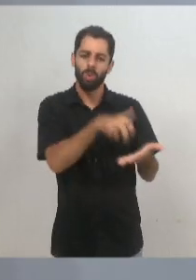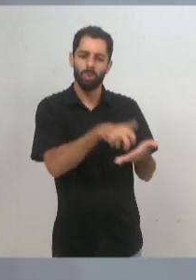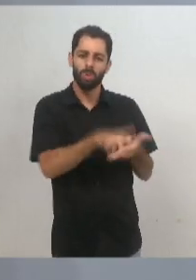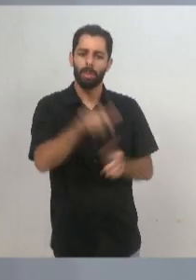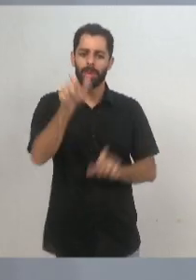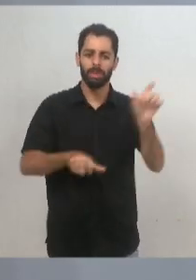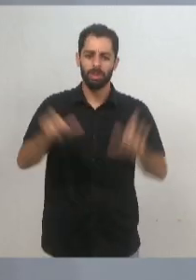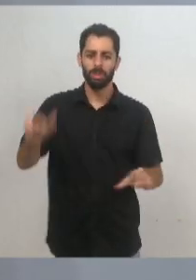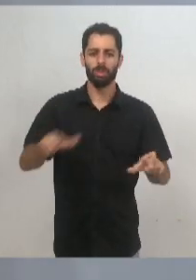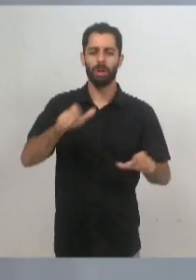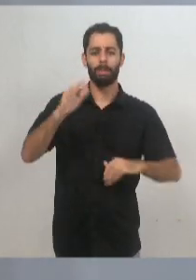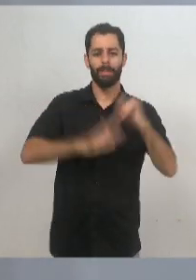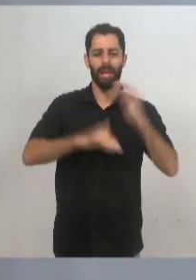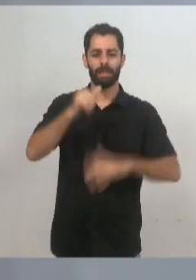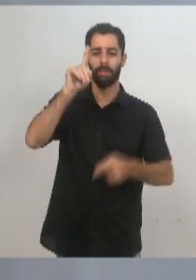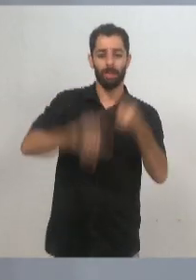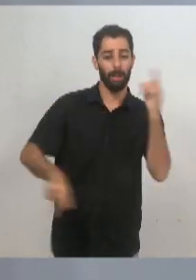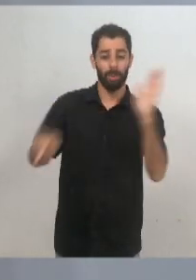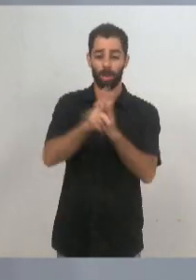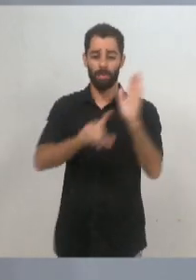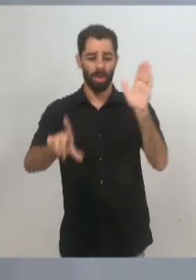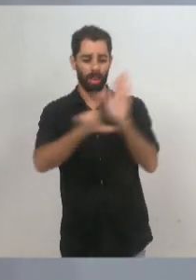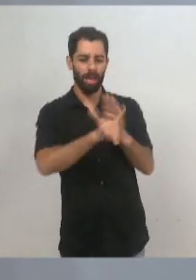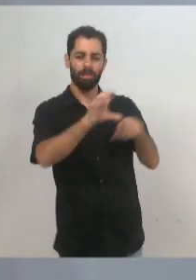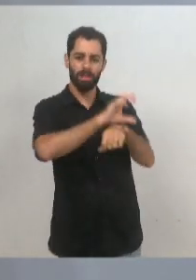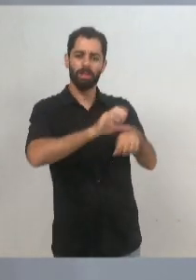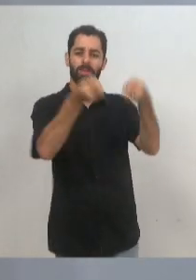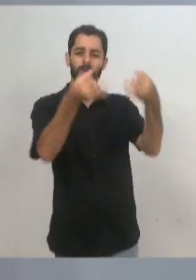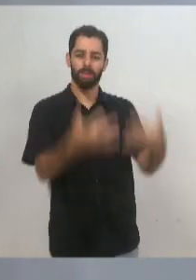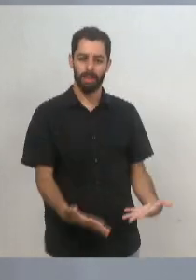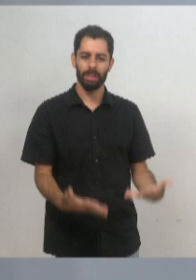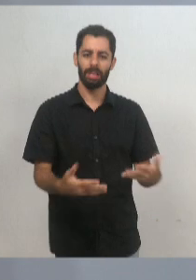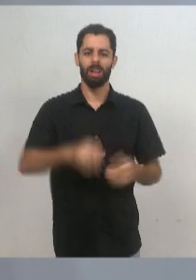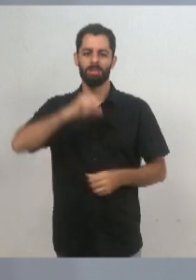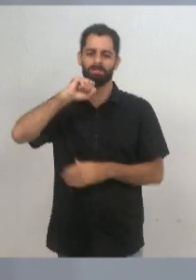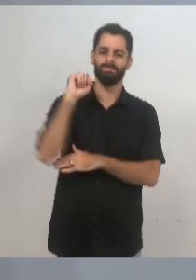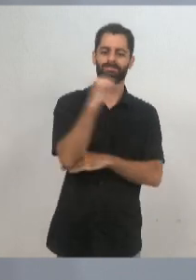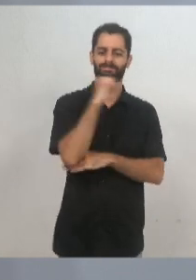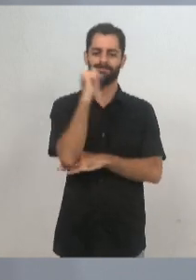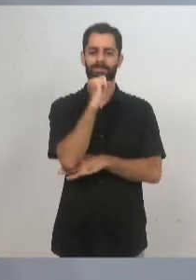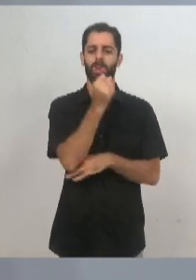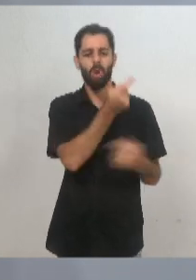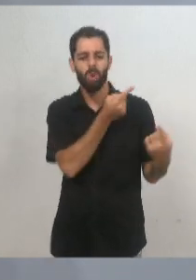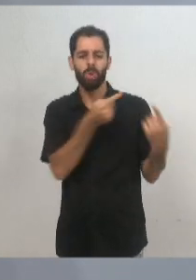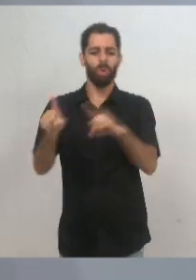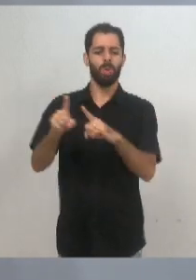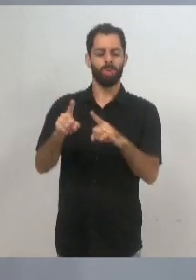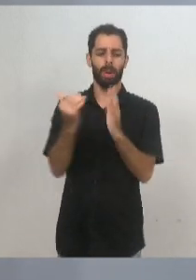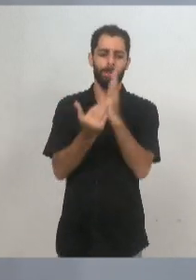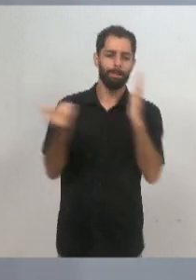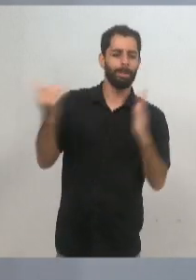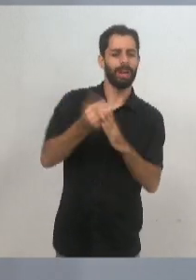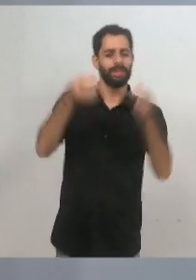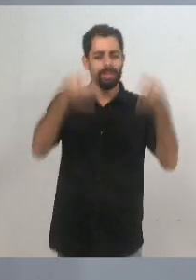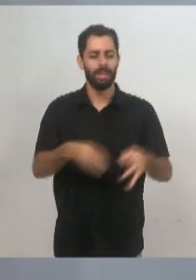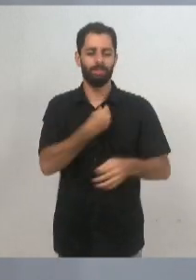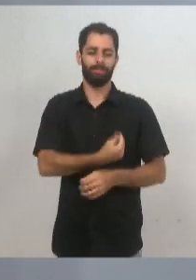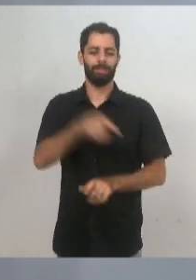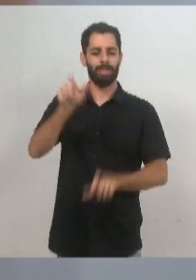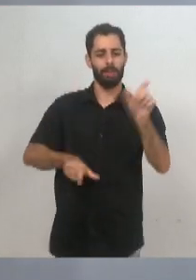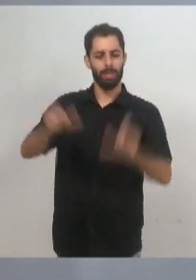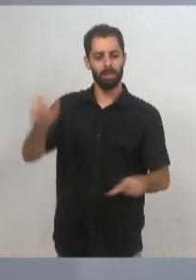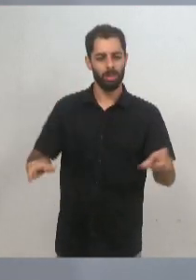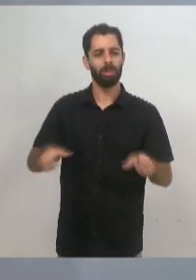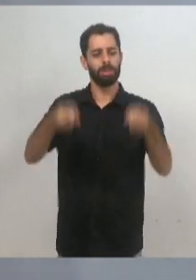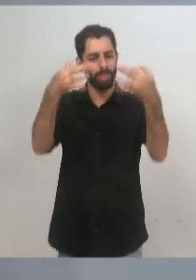Torturadores, nós estamos falando de uma prática proibida pela própria Constituição Federal, ato gravíssimo contra o nosso maior patrimônio, a vida.